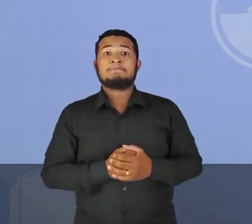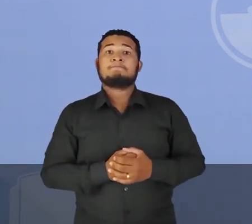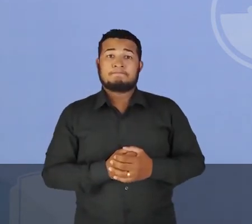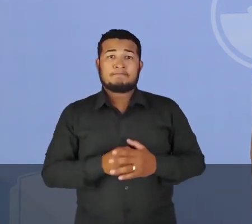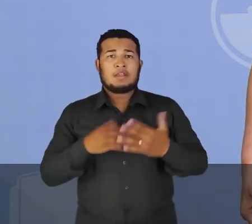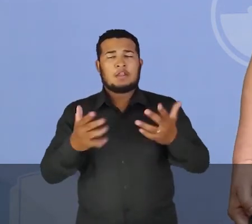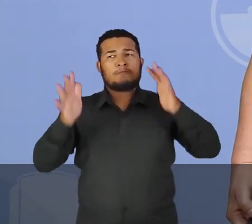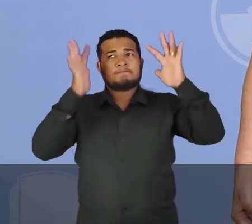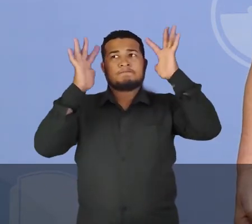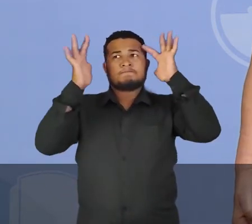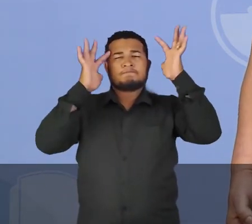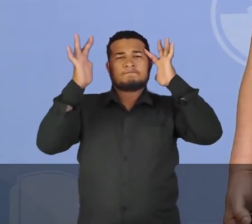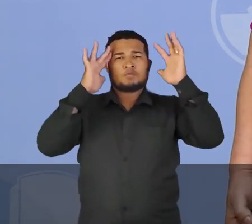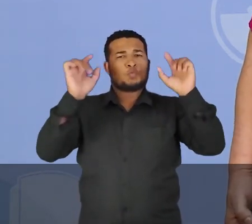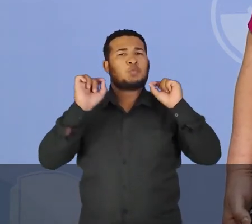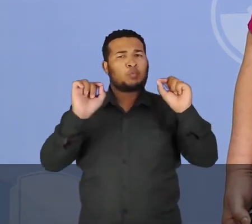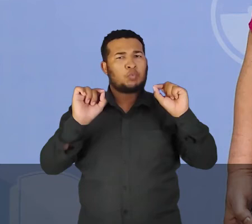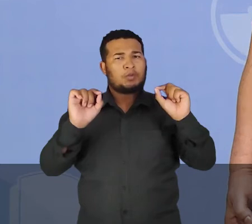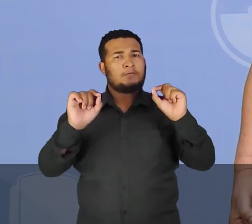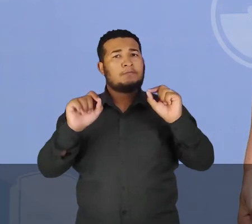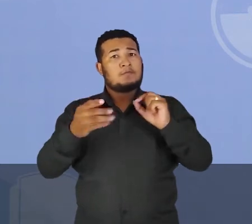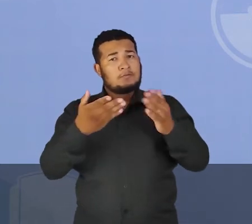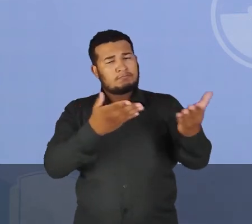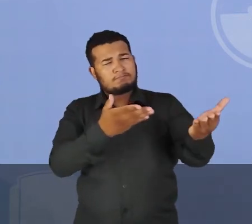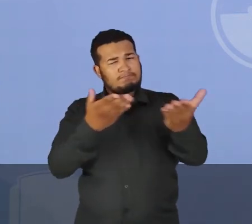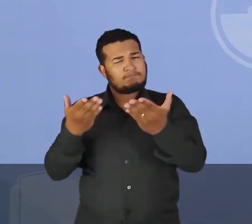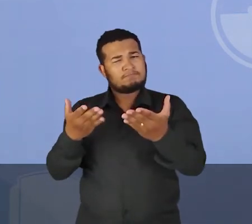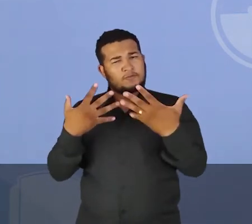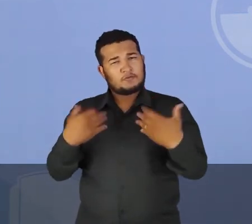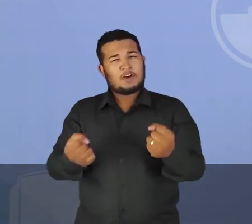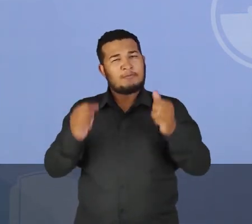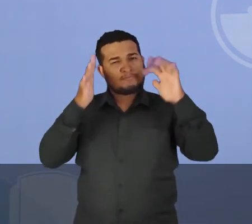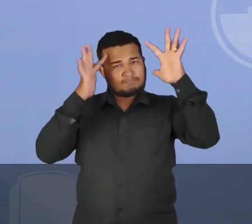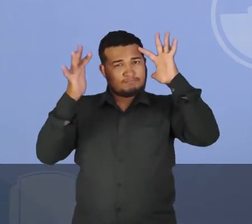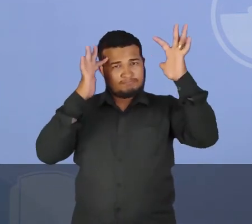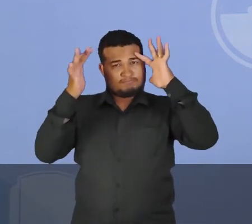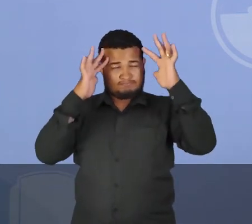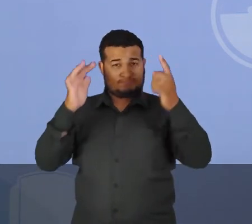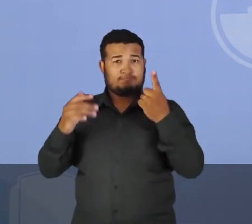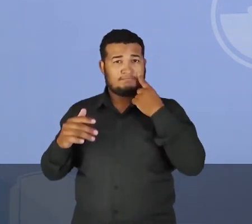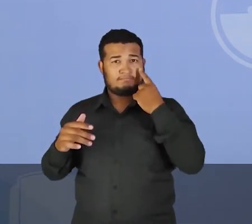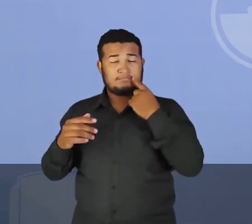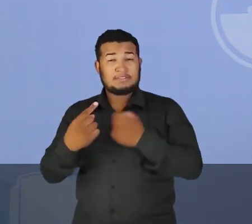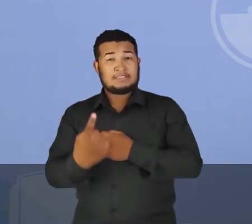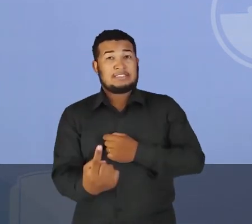vamos refletir aqui. Eu quero convidar vocês para essa reflexão. Desde